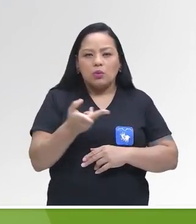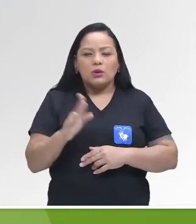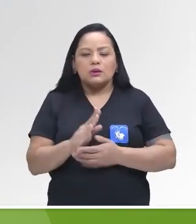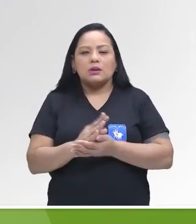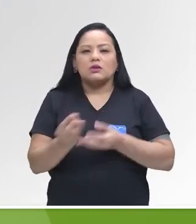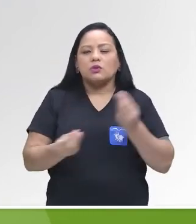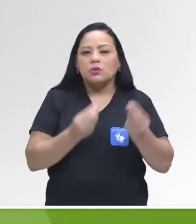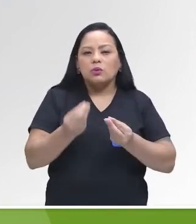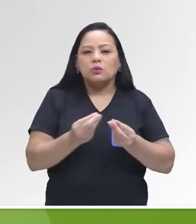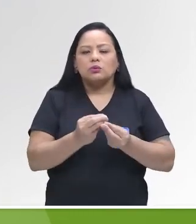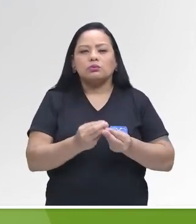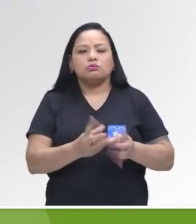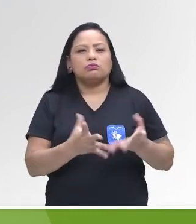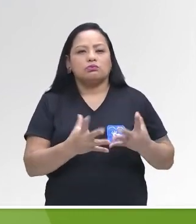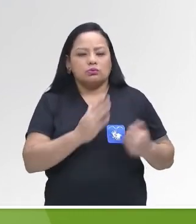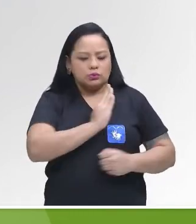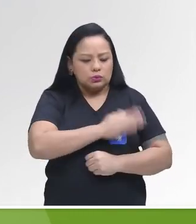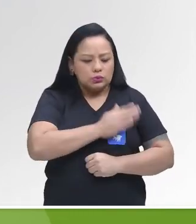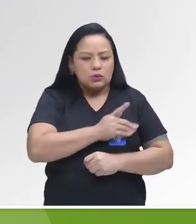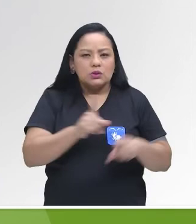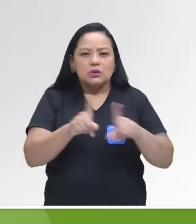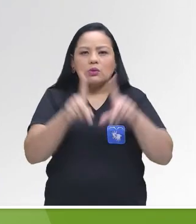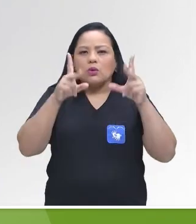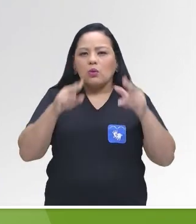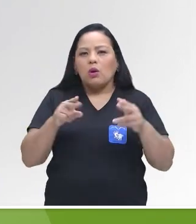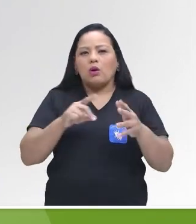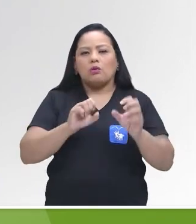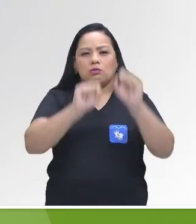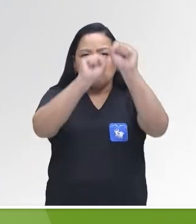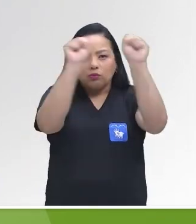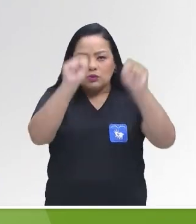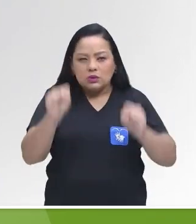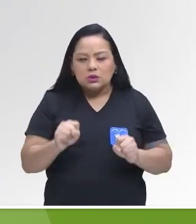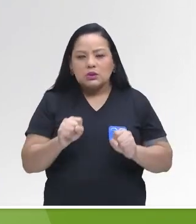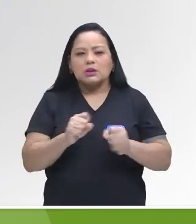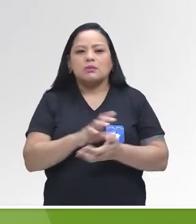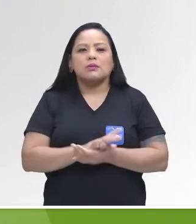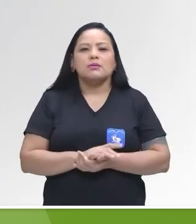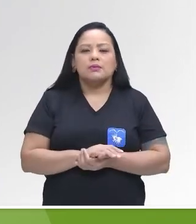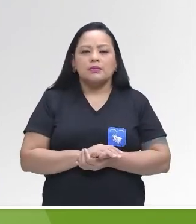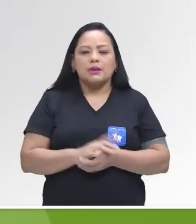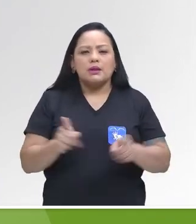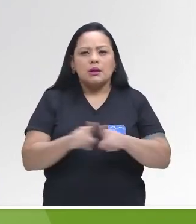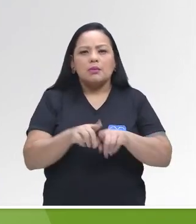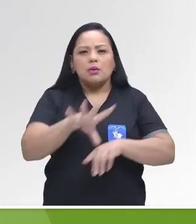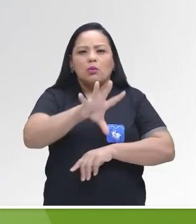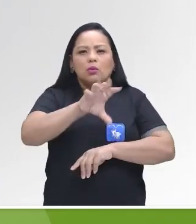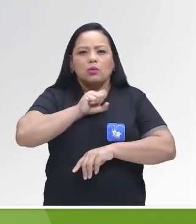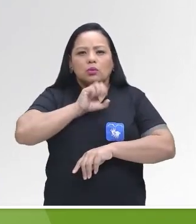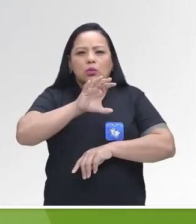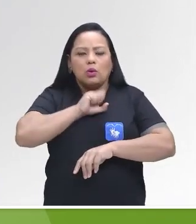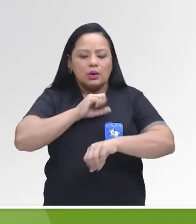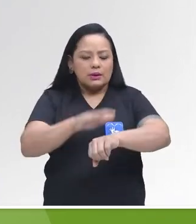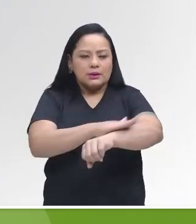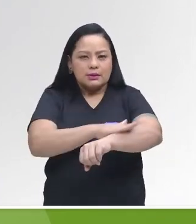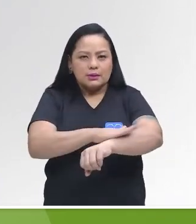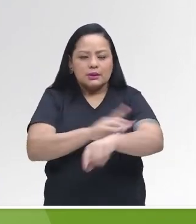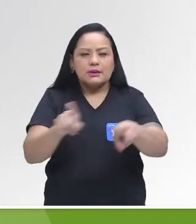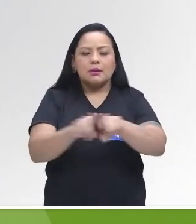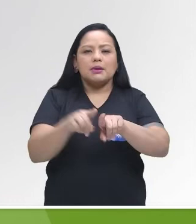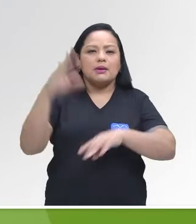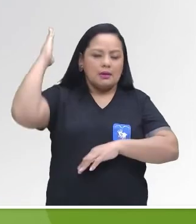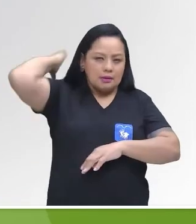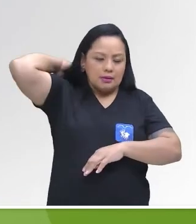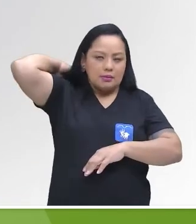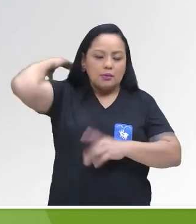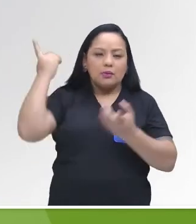cavidades no coração, temos as mesmas artérias, tá? E aí eles também vão ter respiração cutânea e pulmonar, só não vão ter